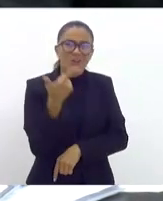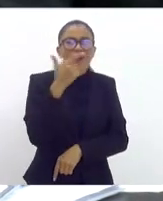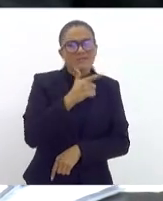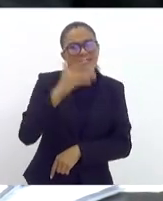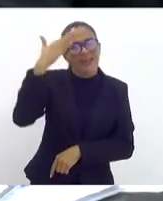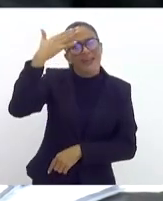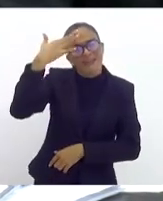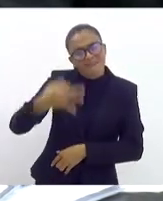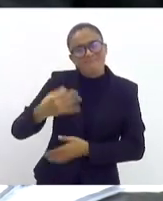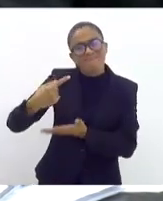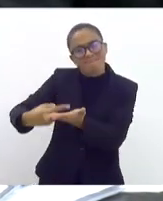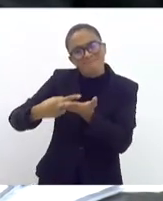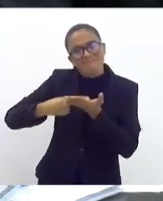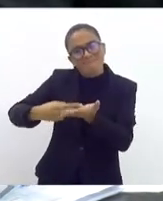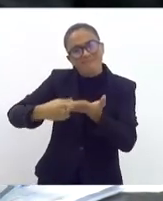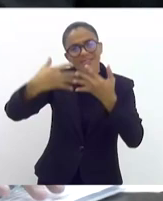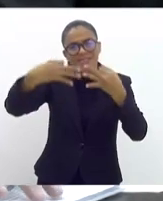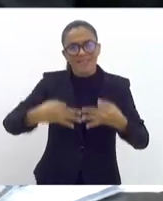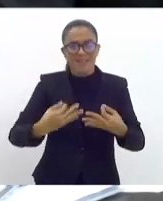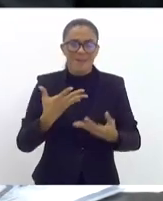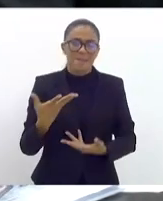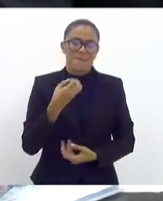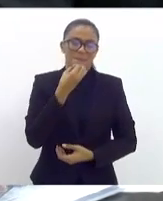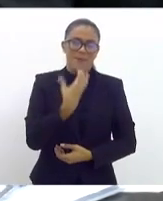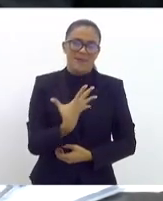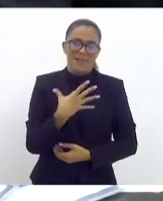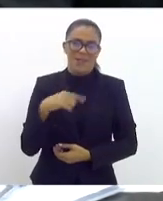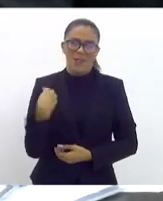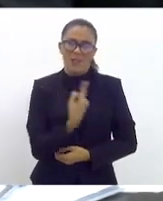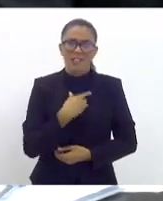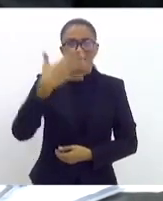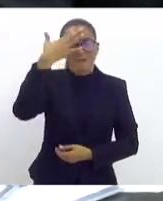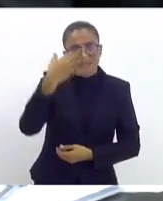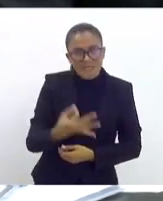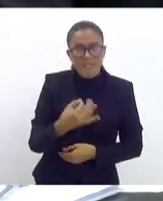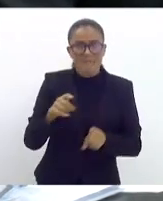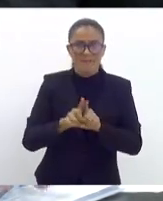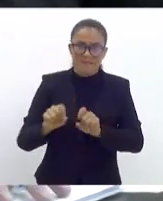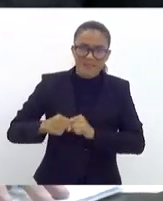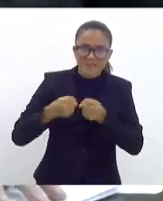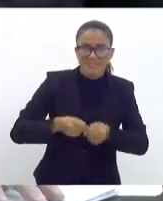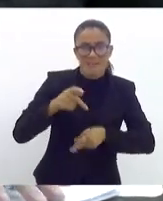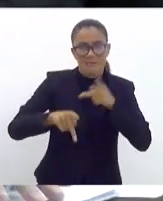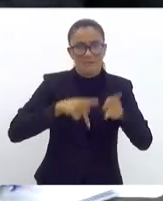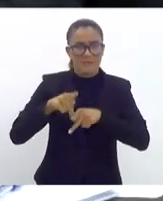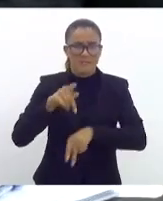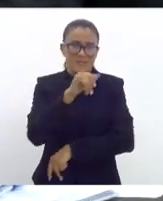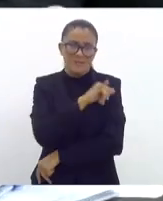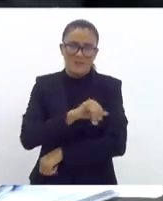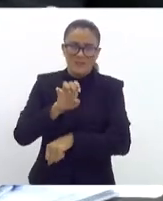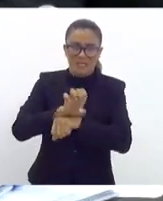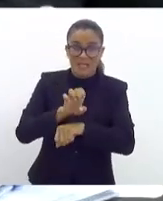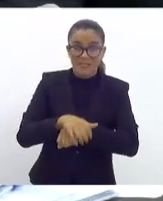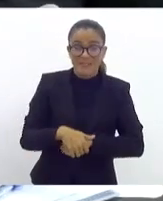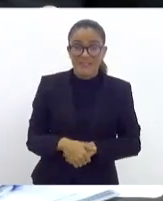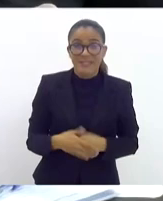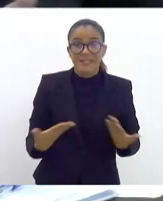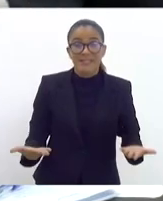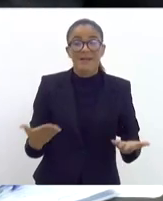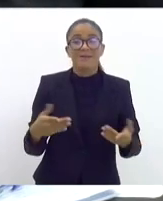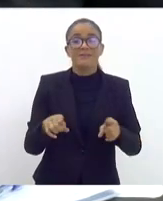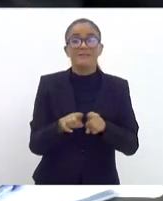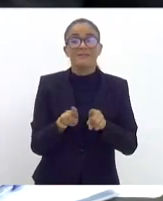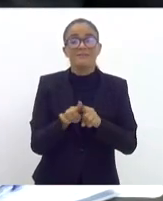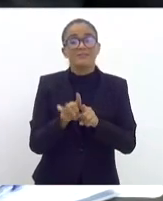se entender bem porque a gente tem o entendimento da defesa da população do estado do Rio de Janeiro em relação a isso presidente eu queria